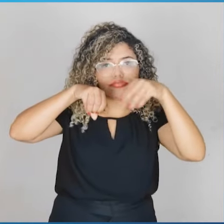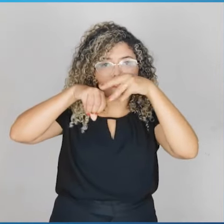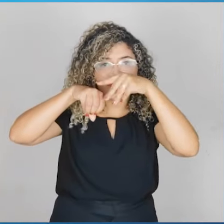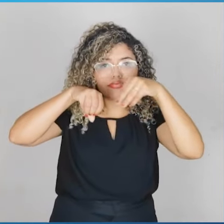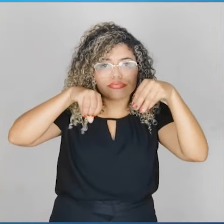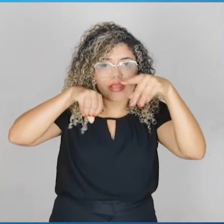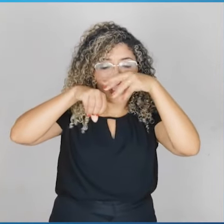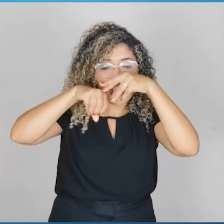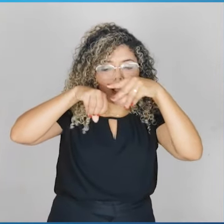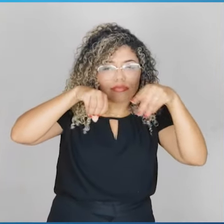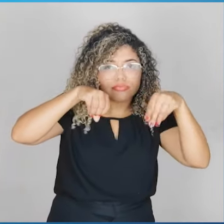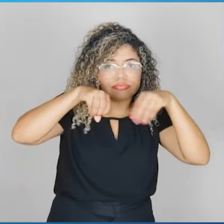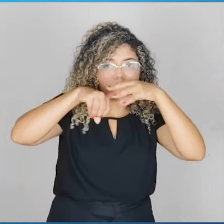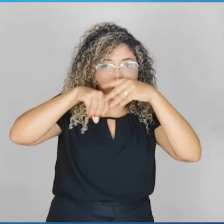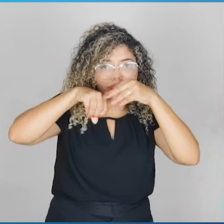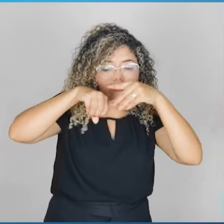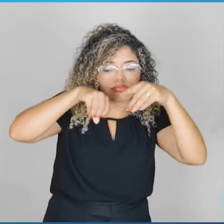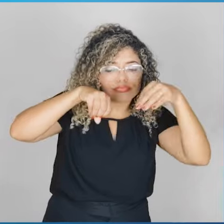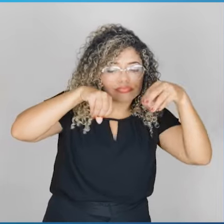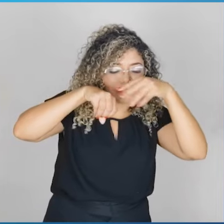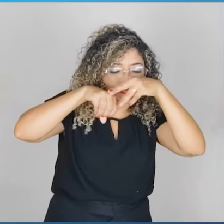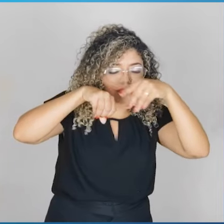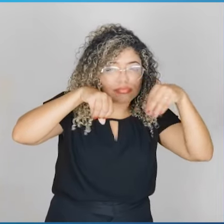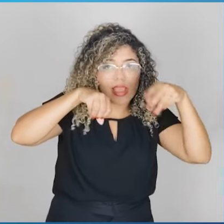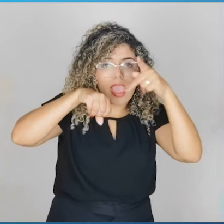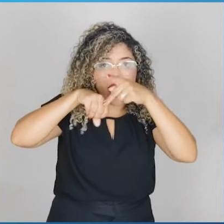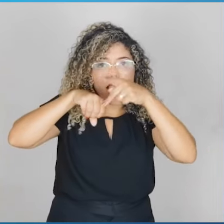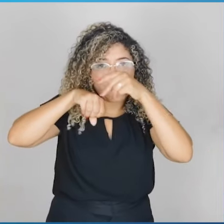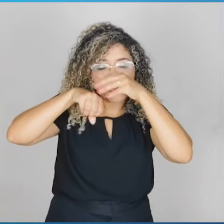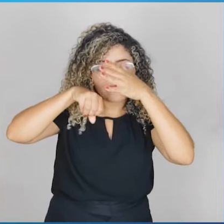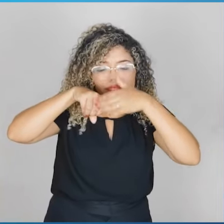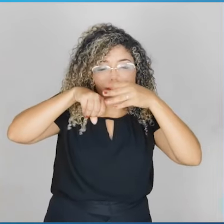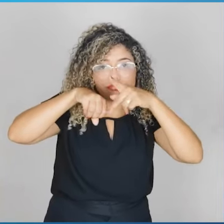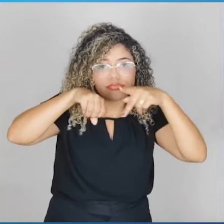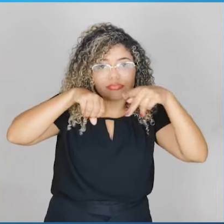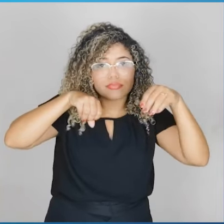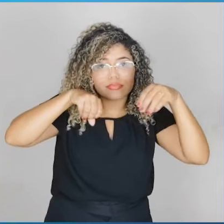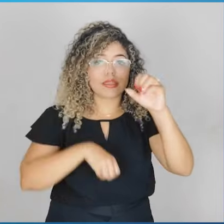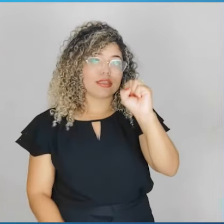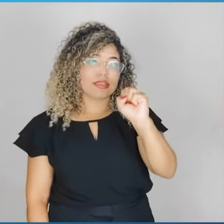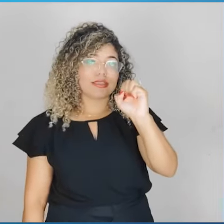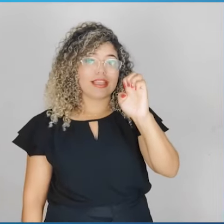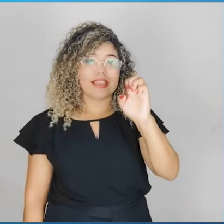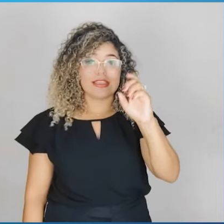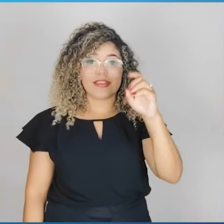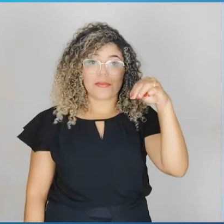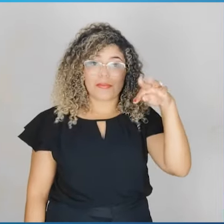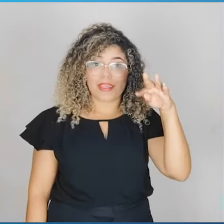e sendo repartidas em inúmeras e pequenas partes, denominadas sedimentos.